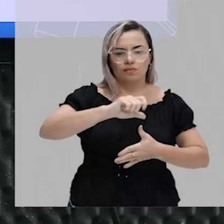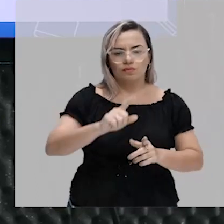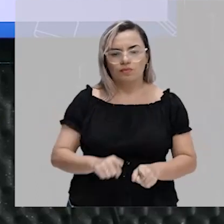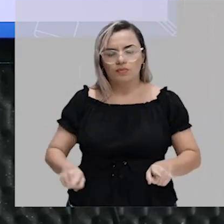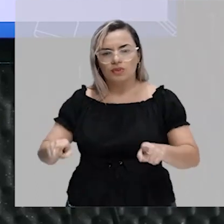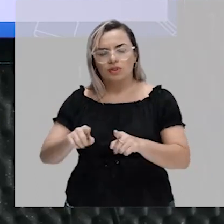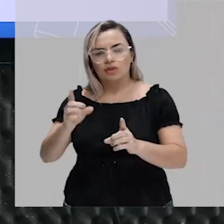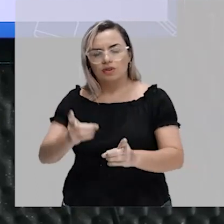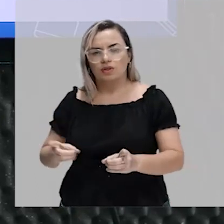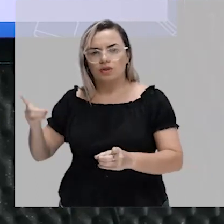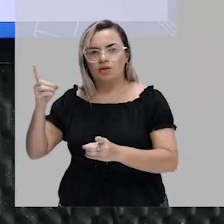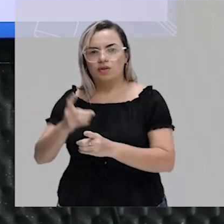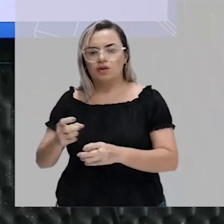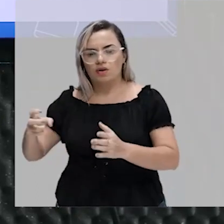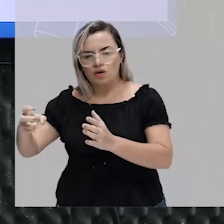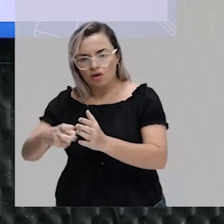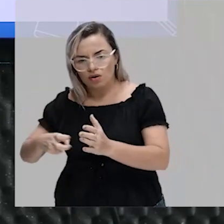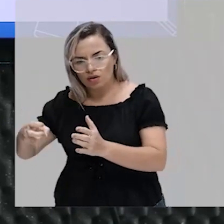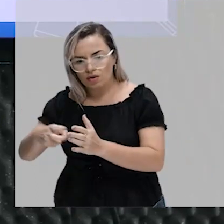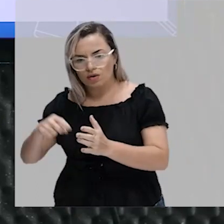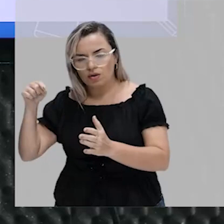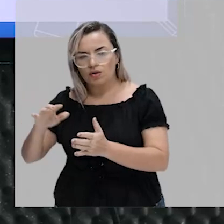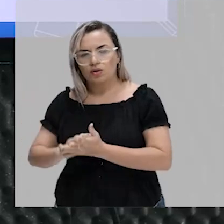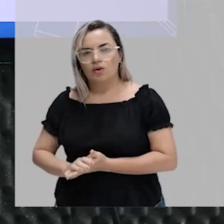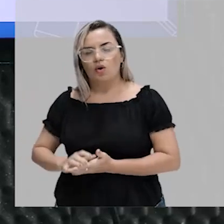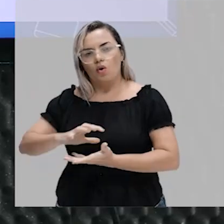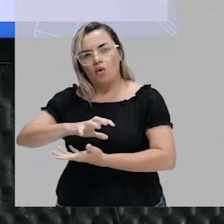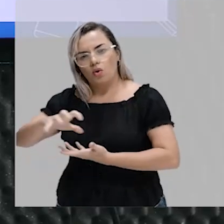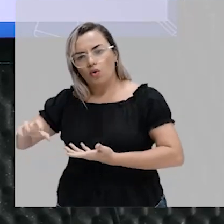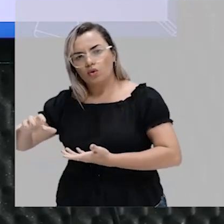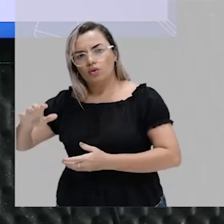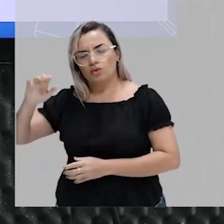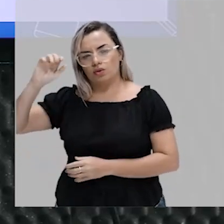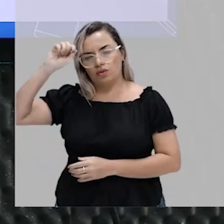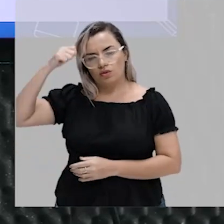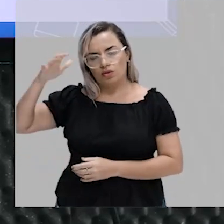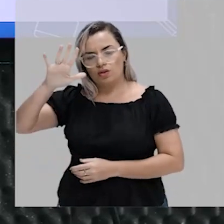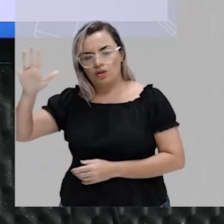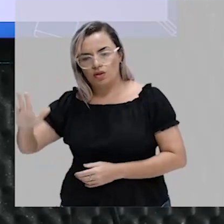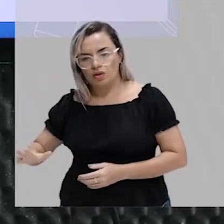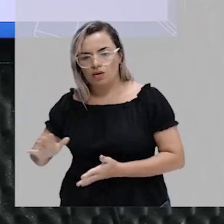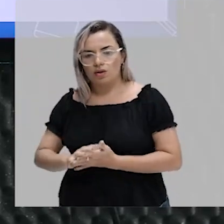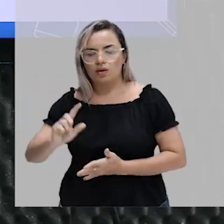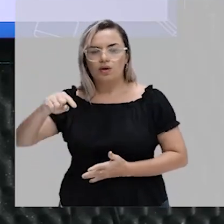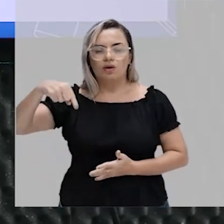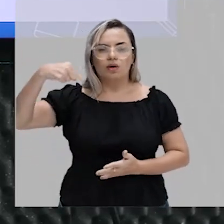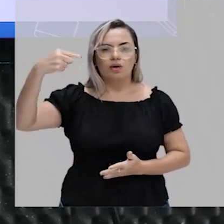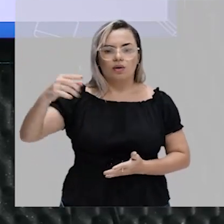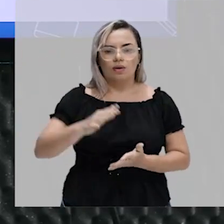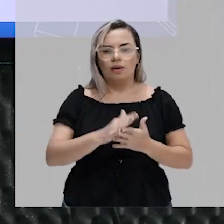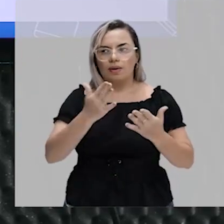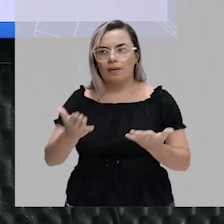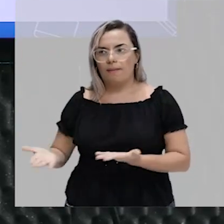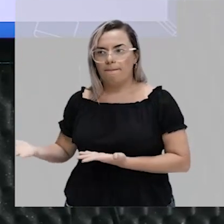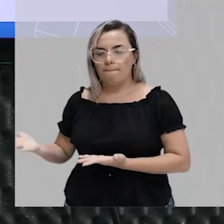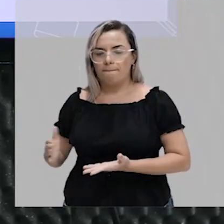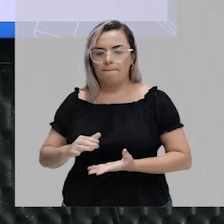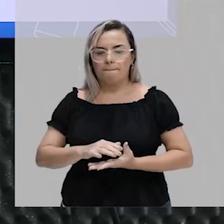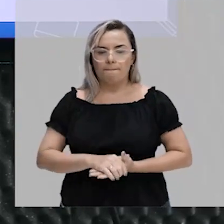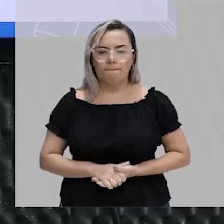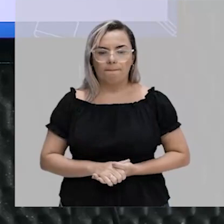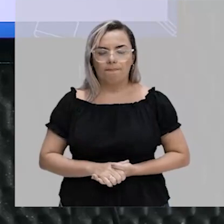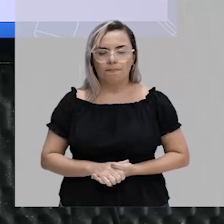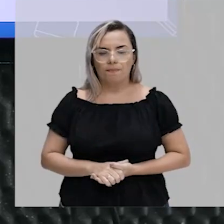sul do continente africano. Olha que interessante. Outra coisa, onde vocês estão vendo aqui, onde vocês estão